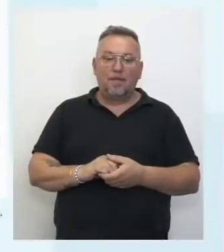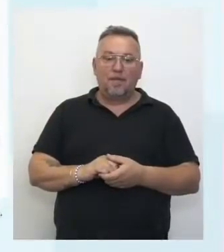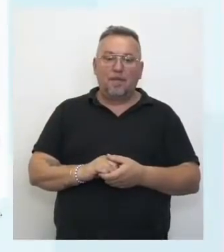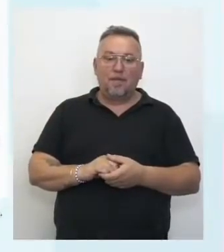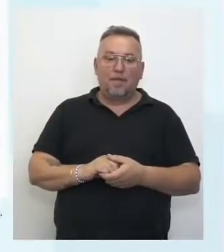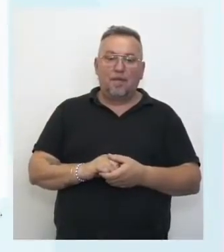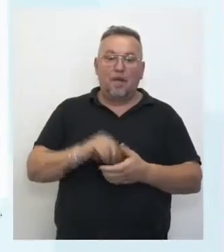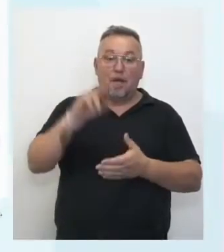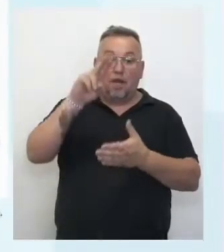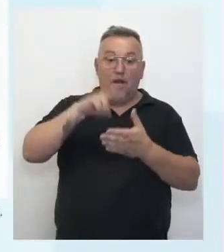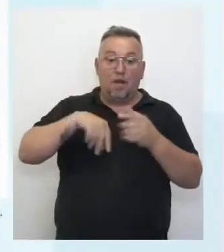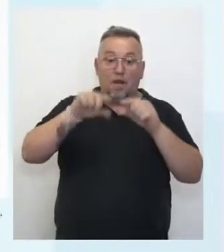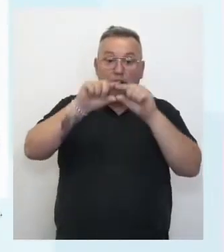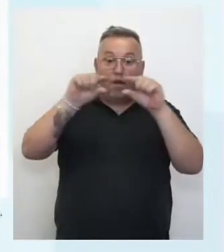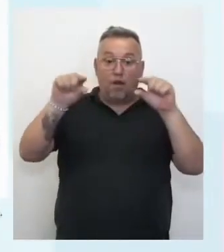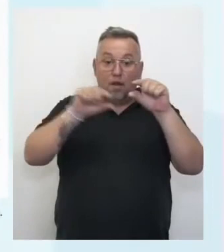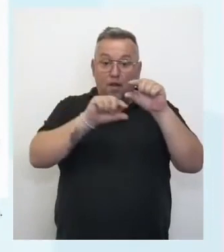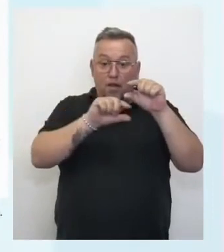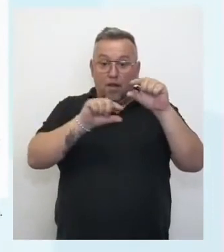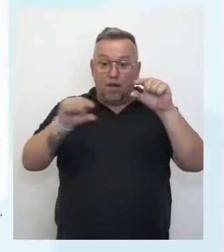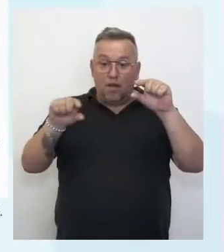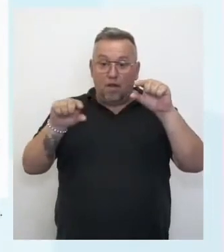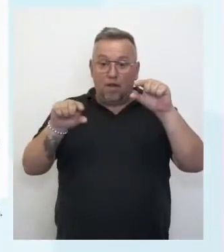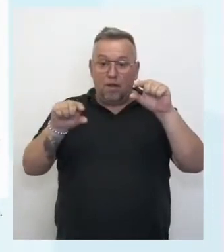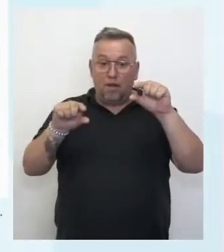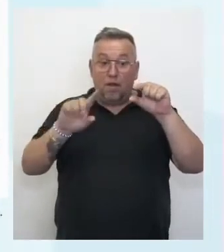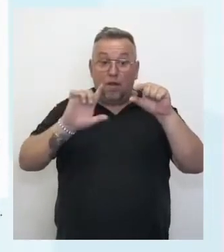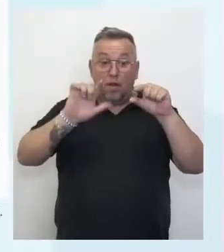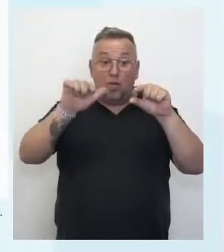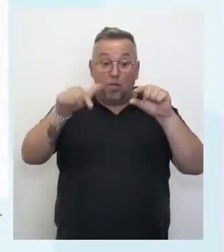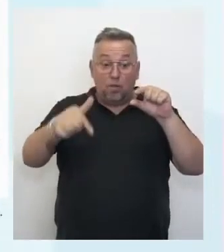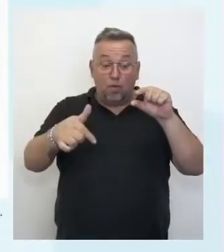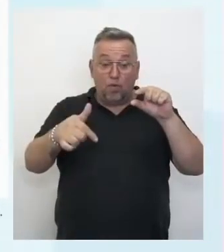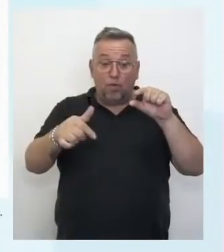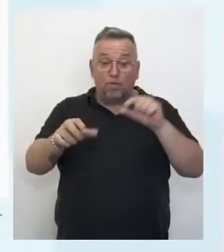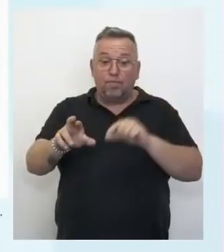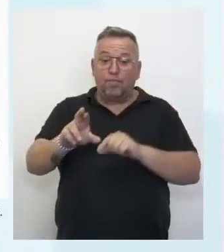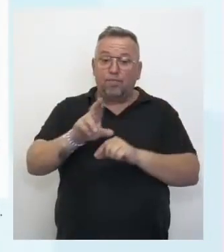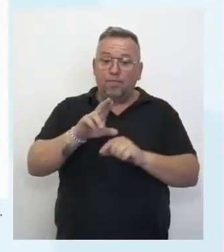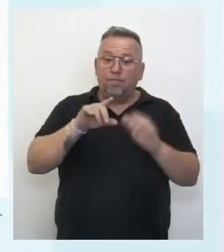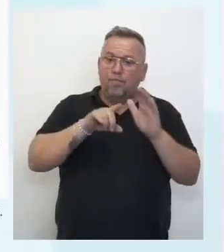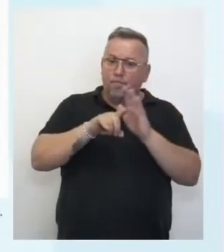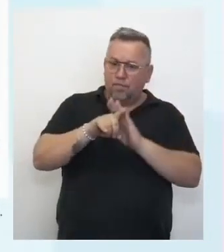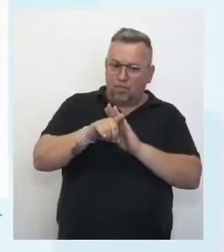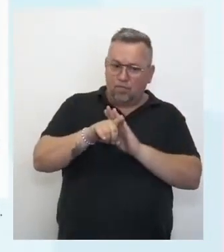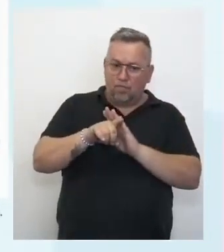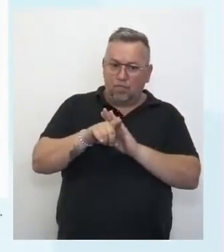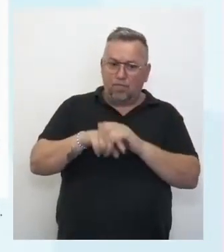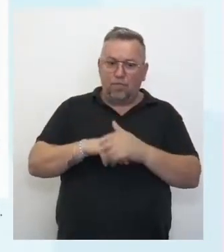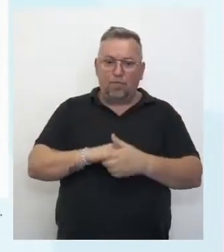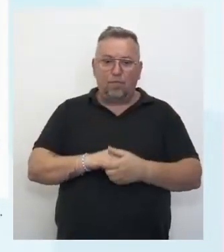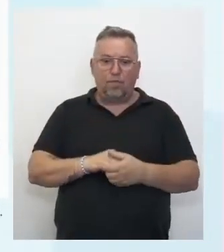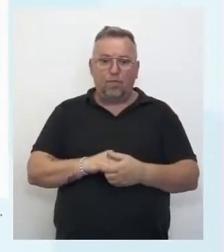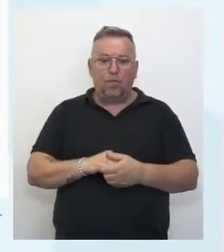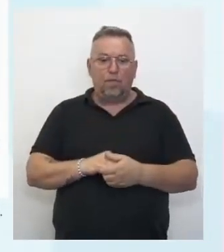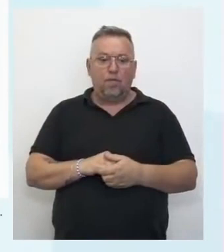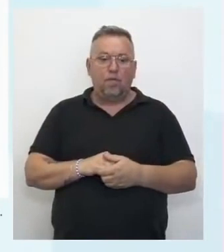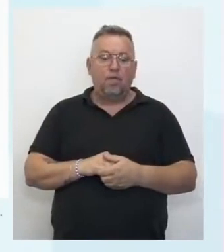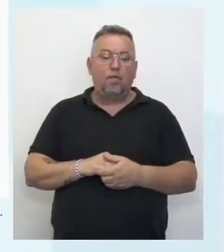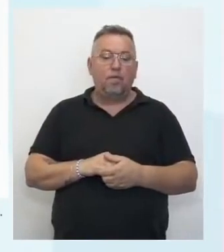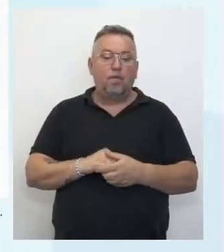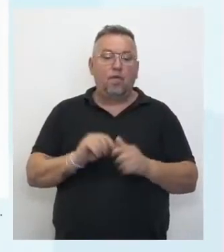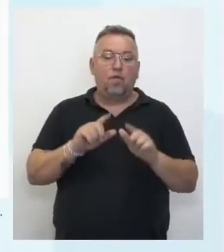Leia o título e o subtítulo das manchetes abaixo e, na sequência, procure responder as questões que se